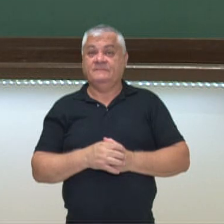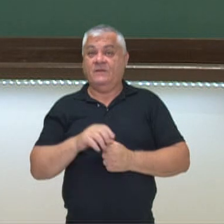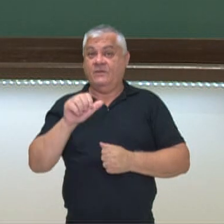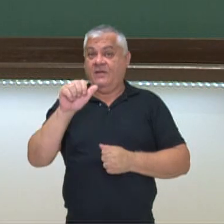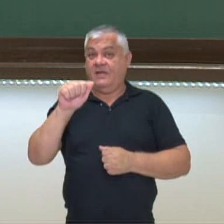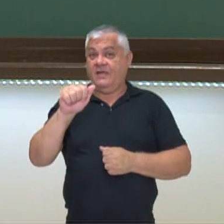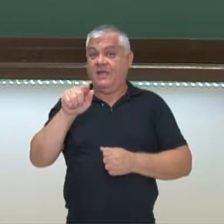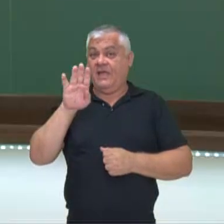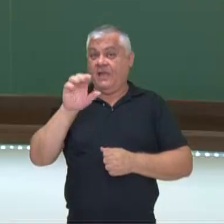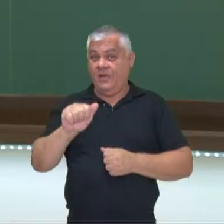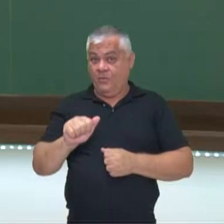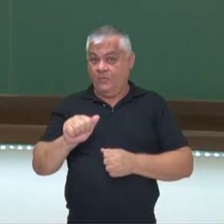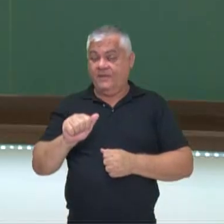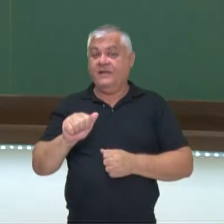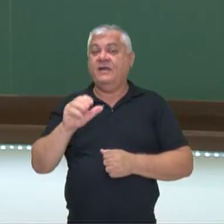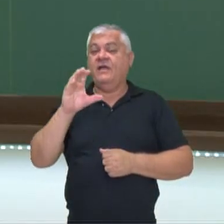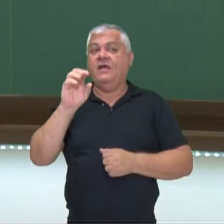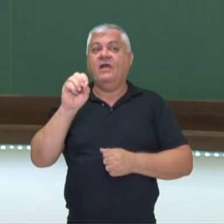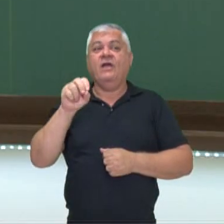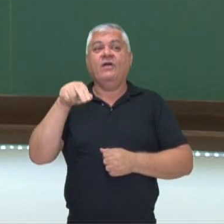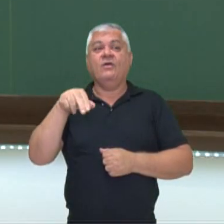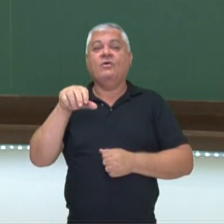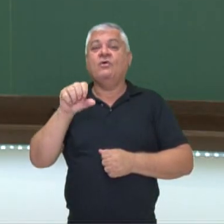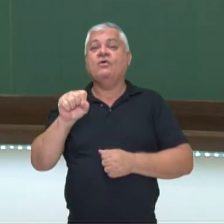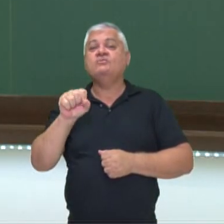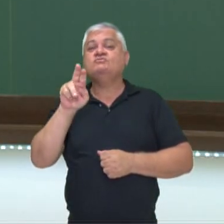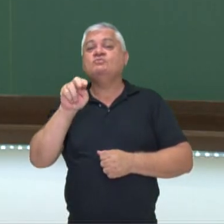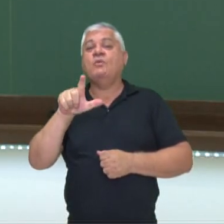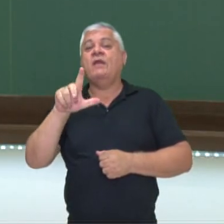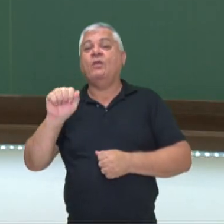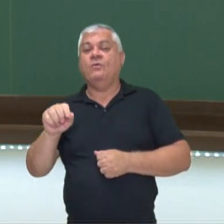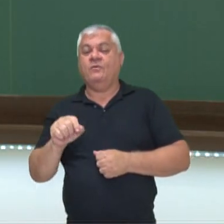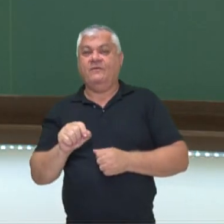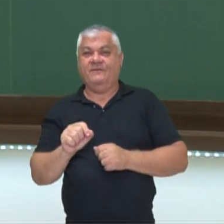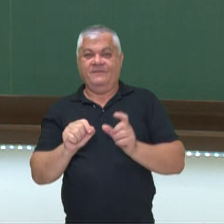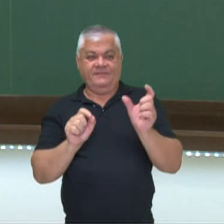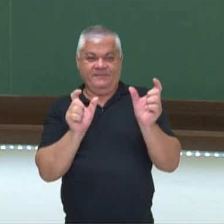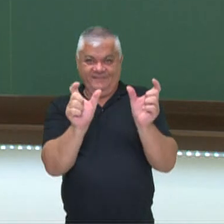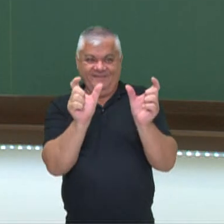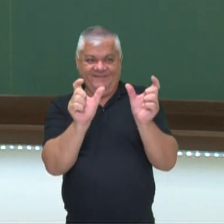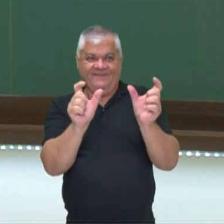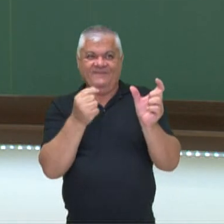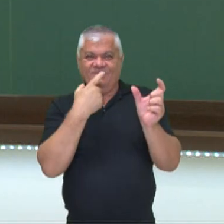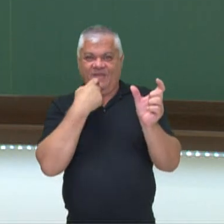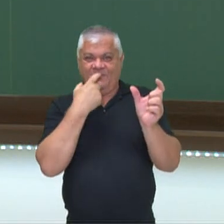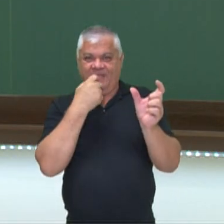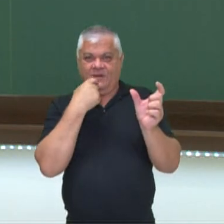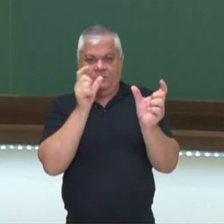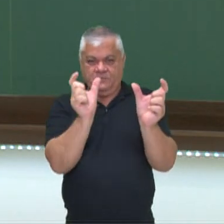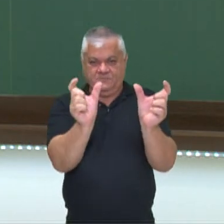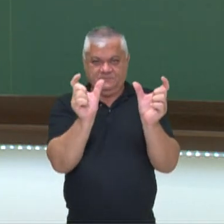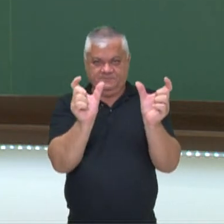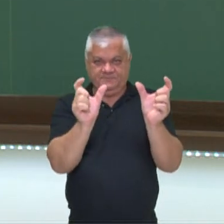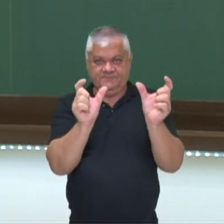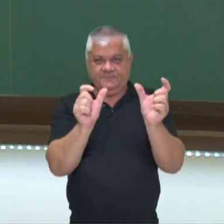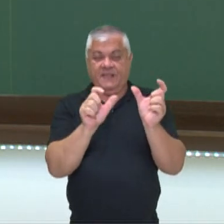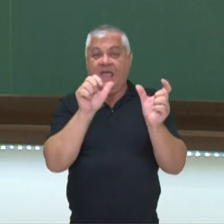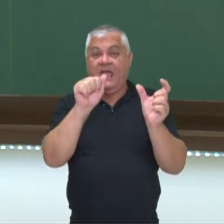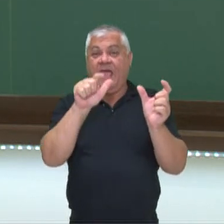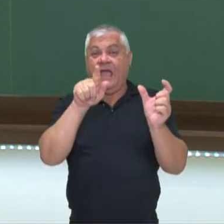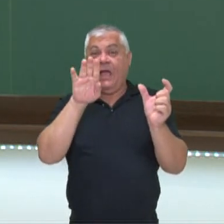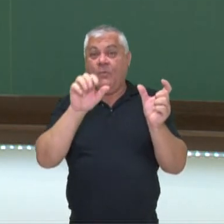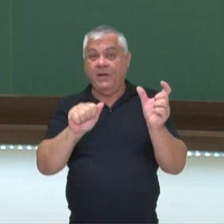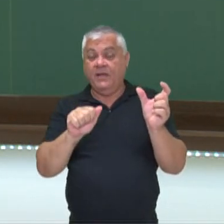van a viajar. O meu sujeito aqui está sublinhado, está destacado em cor vermelha, Alba e